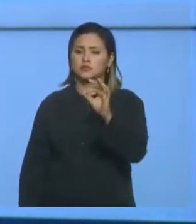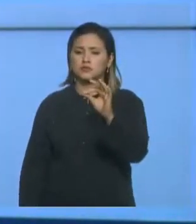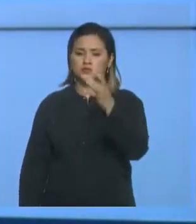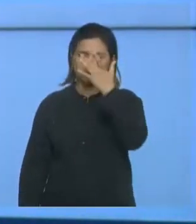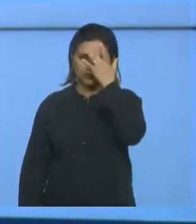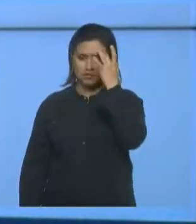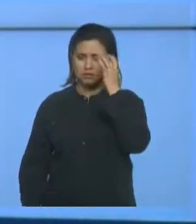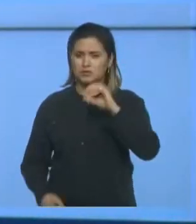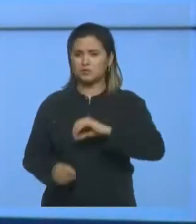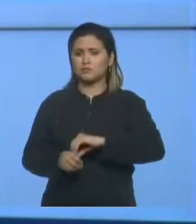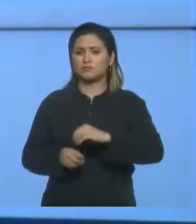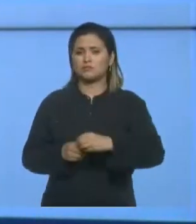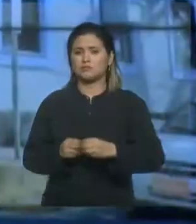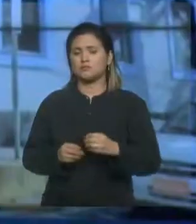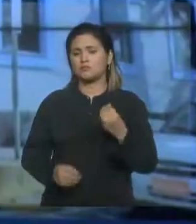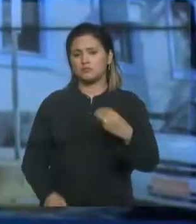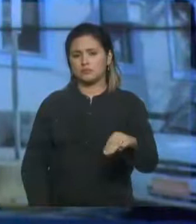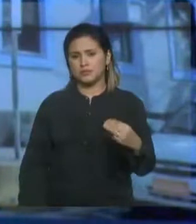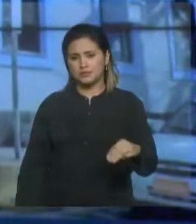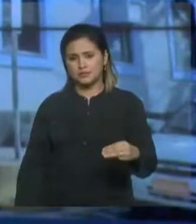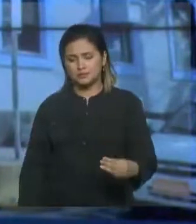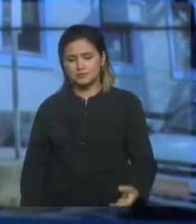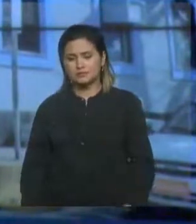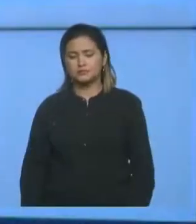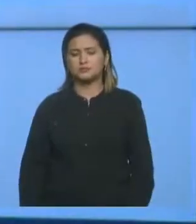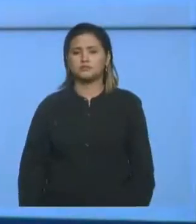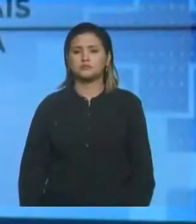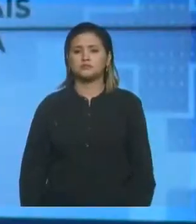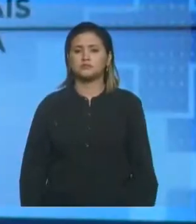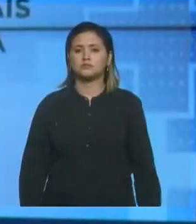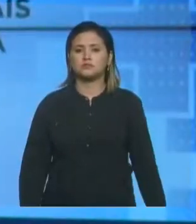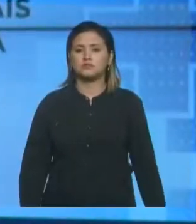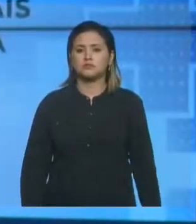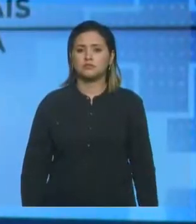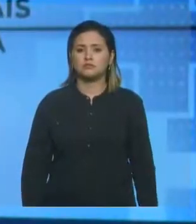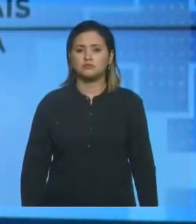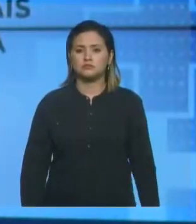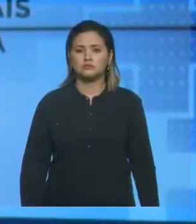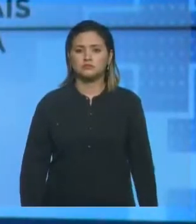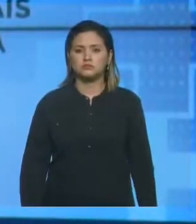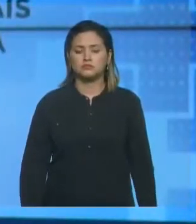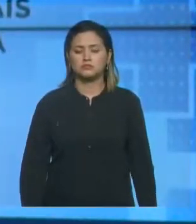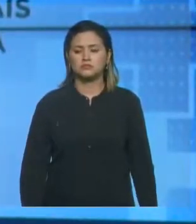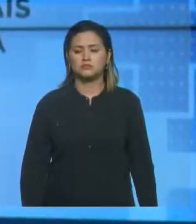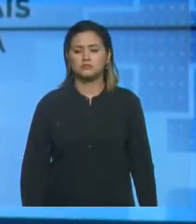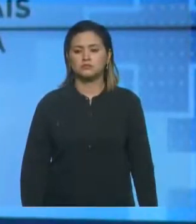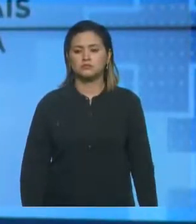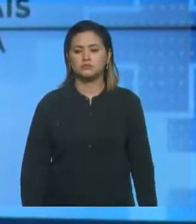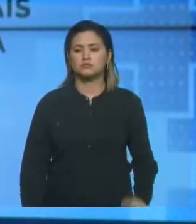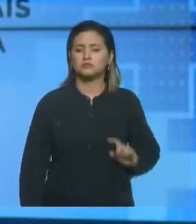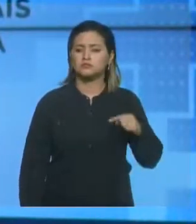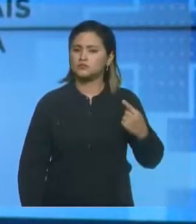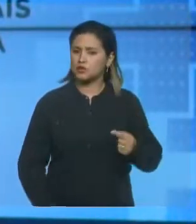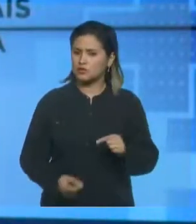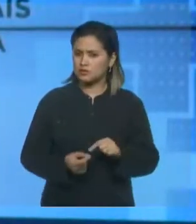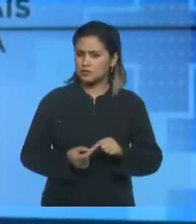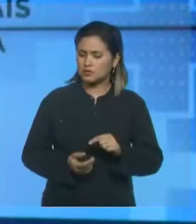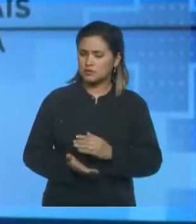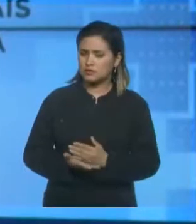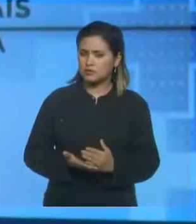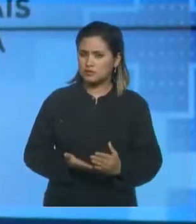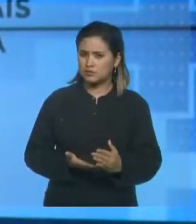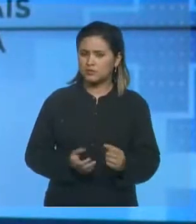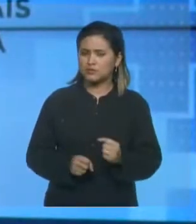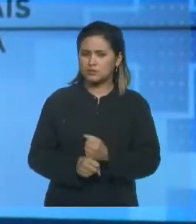Seguinte. Pode passar. Pode passar. Nós fizemos no início do ano, apresentamos